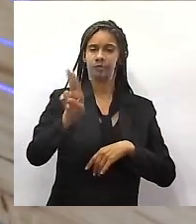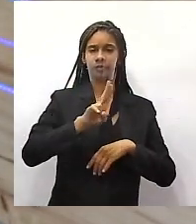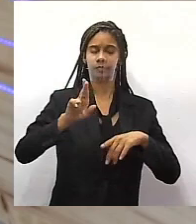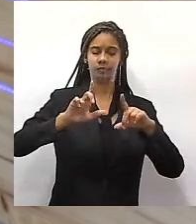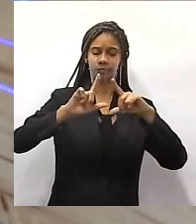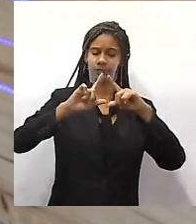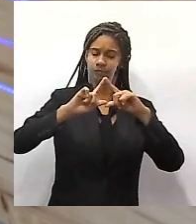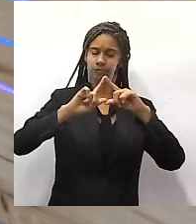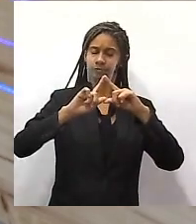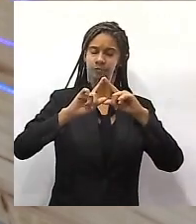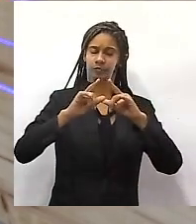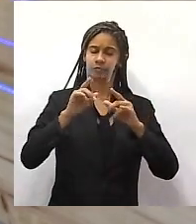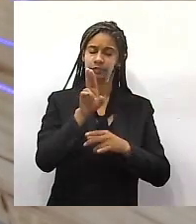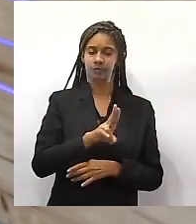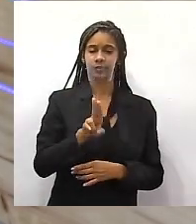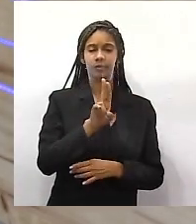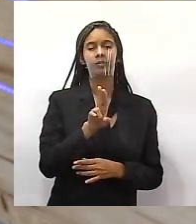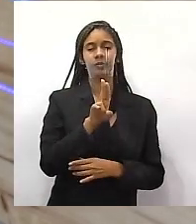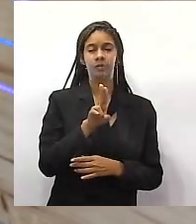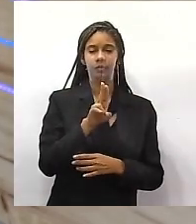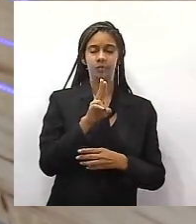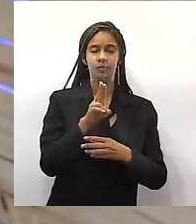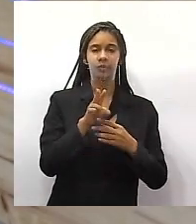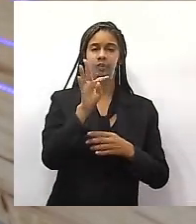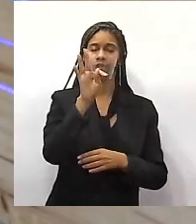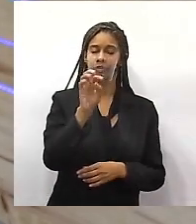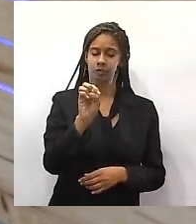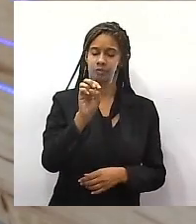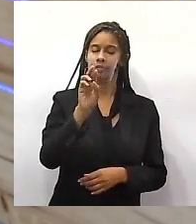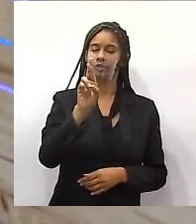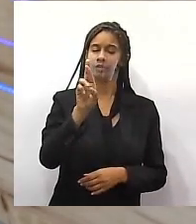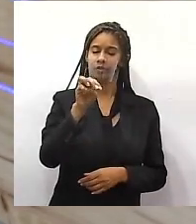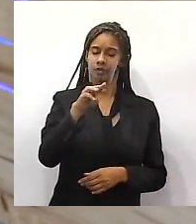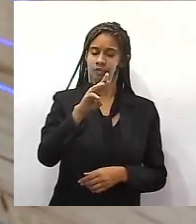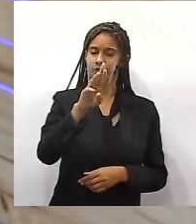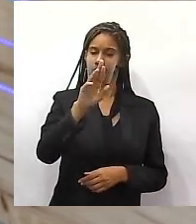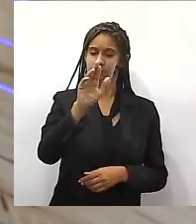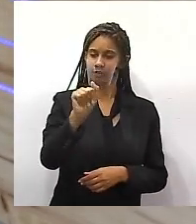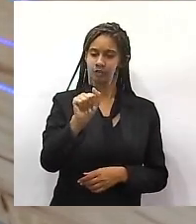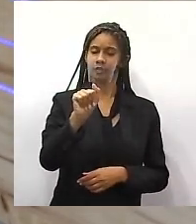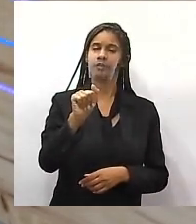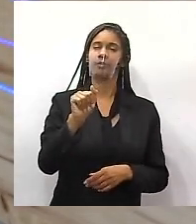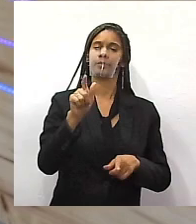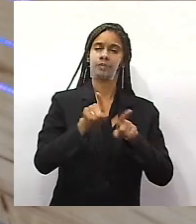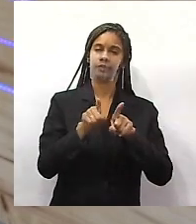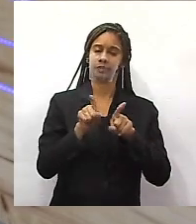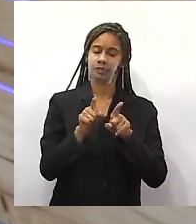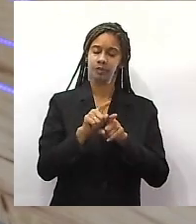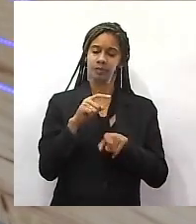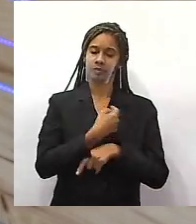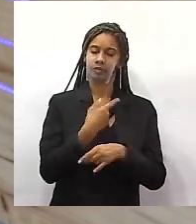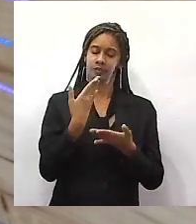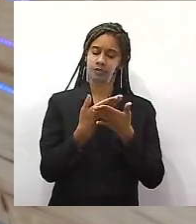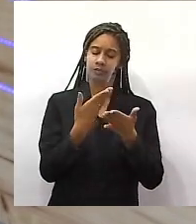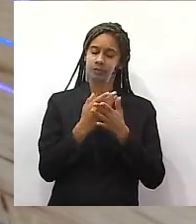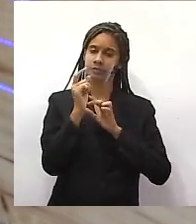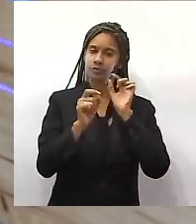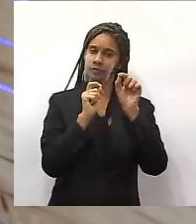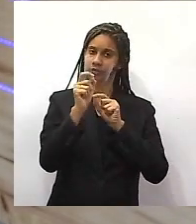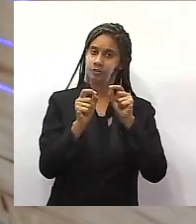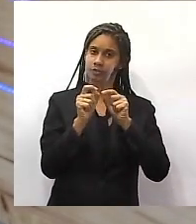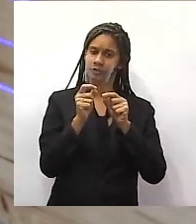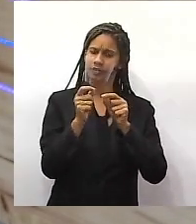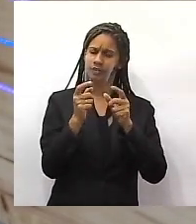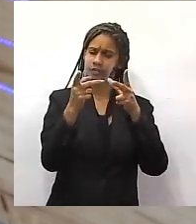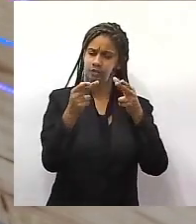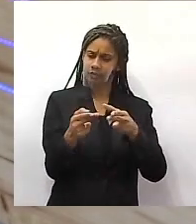o Teorema de Tales. E é a partir do Teorema de Tales que você estuda também a semelhança dos